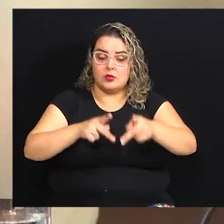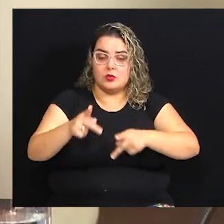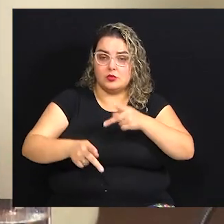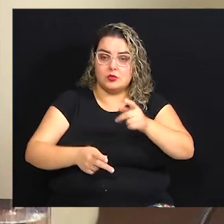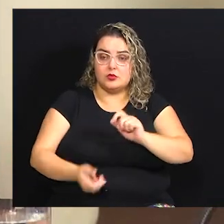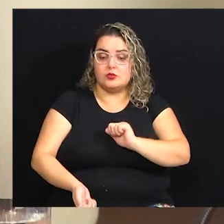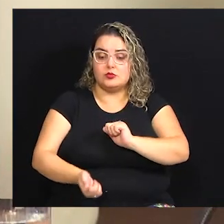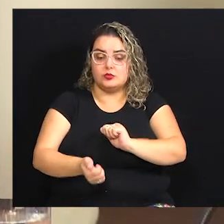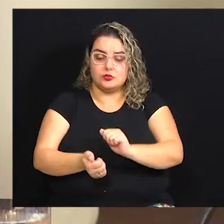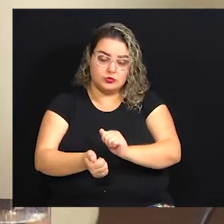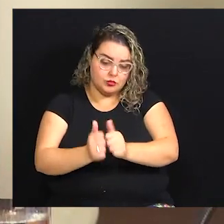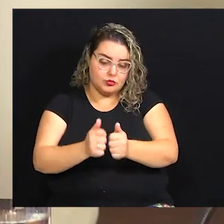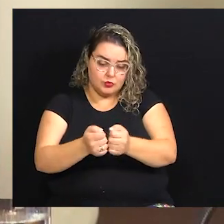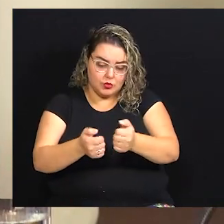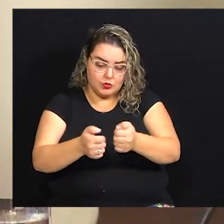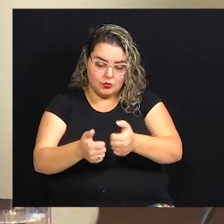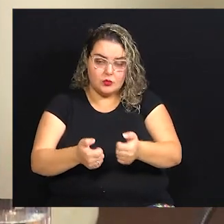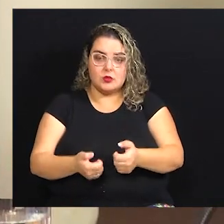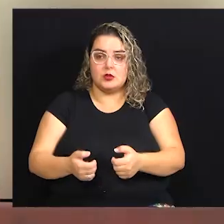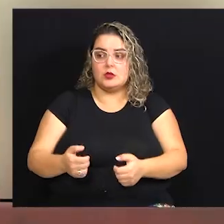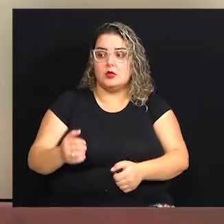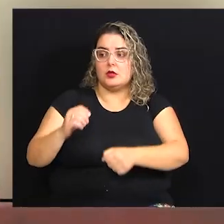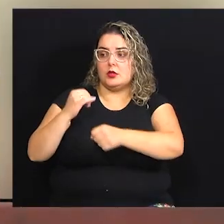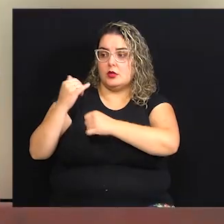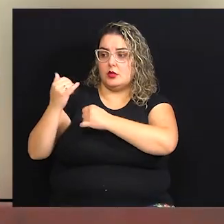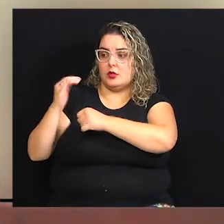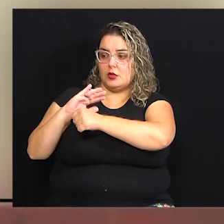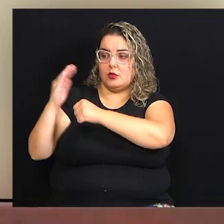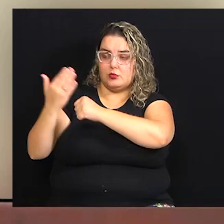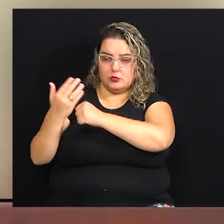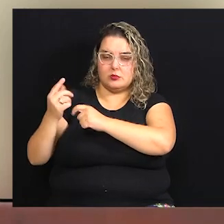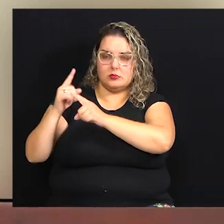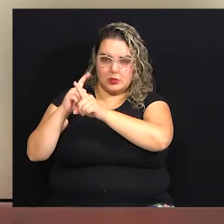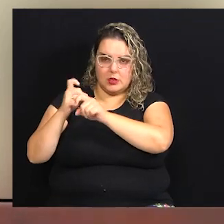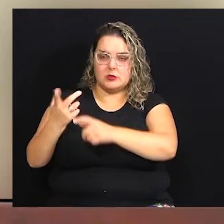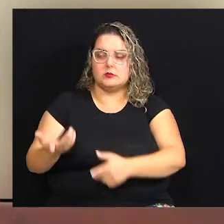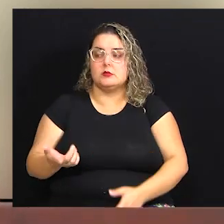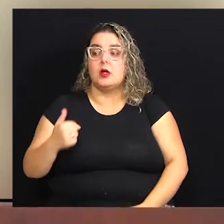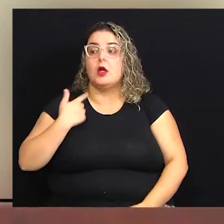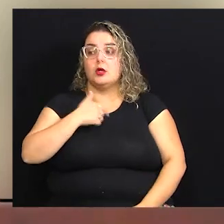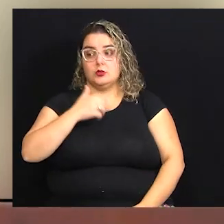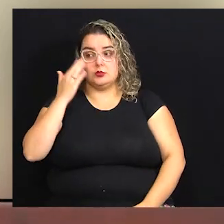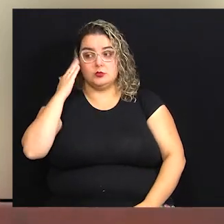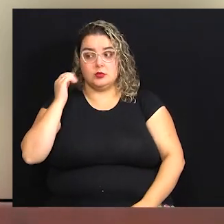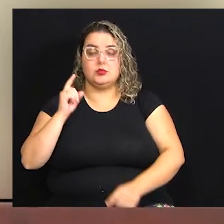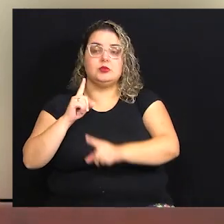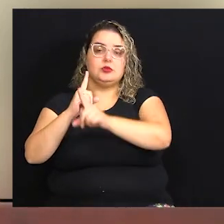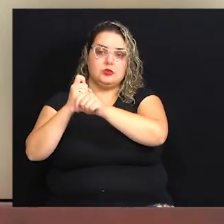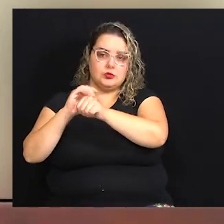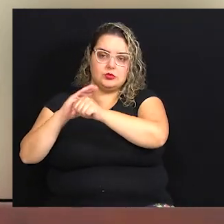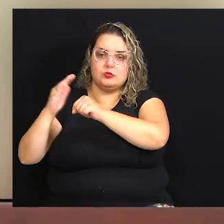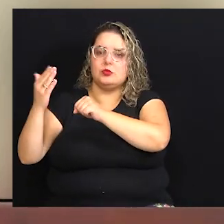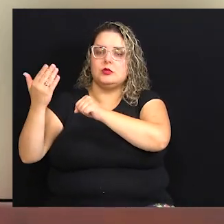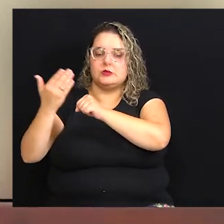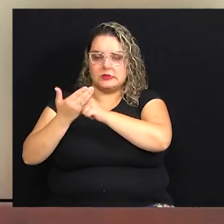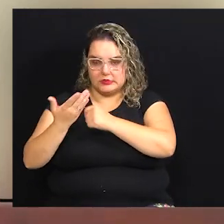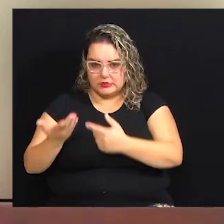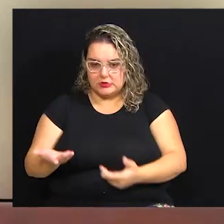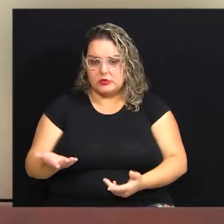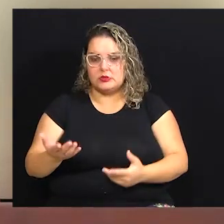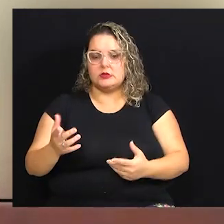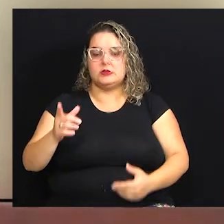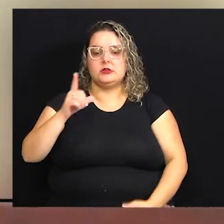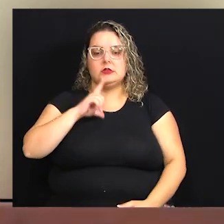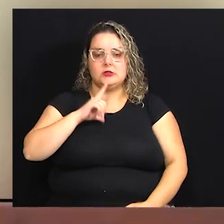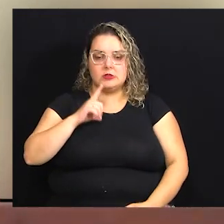de jogadores de videogame e o nazismo. A gente sabe que essas questões de nazismo, de fascismo,